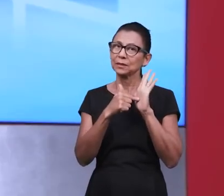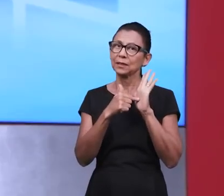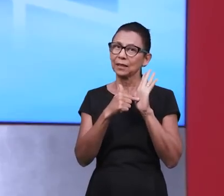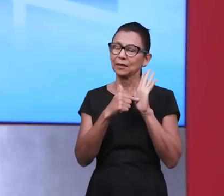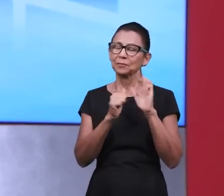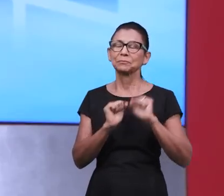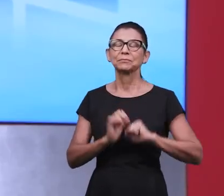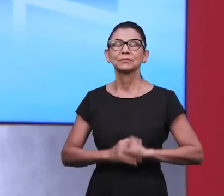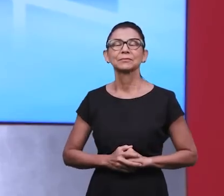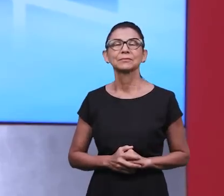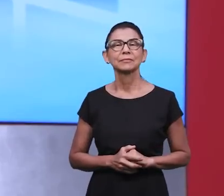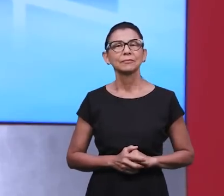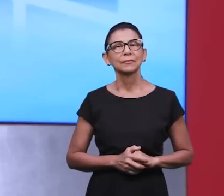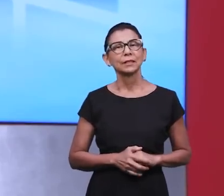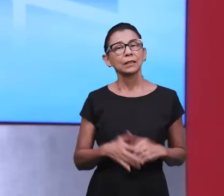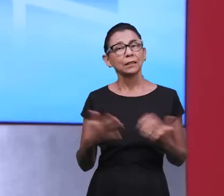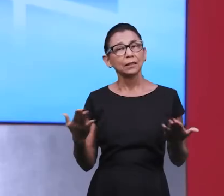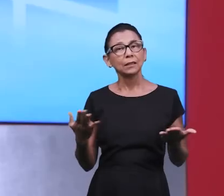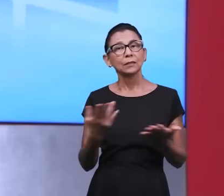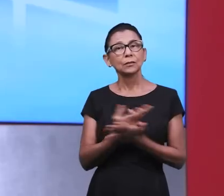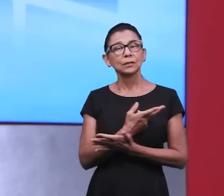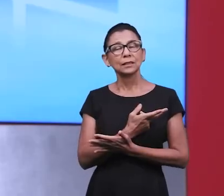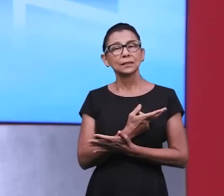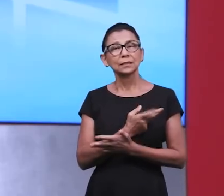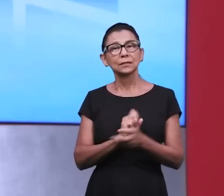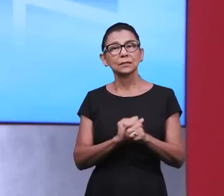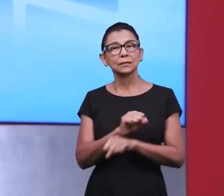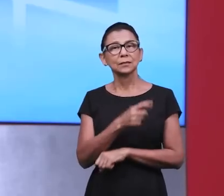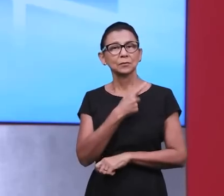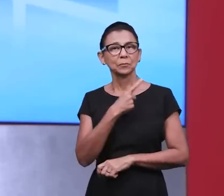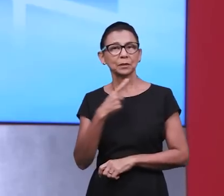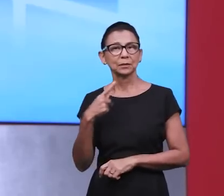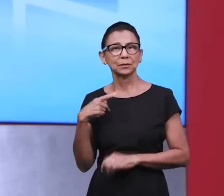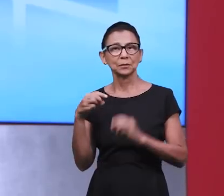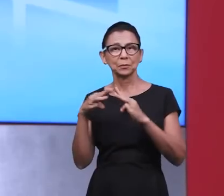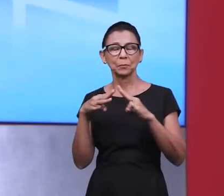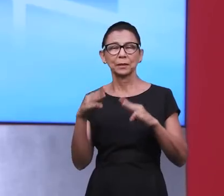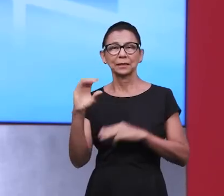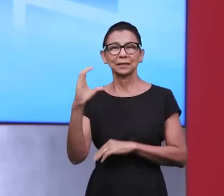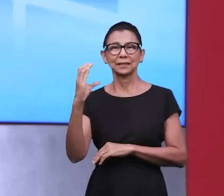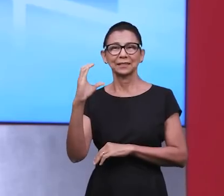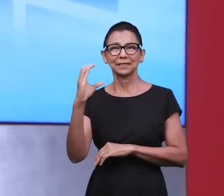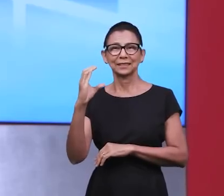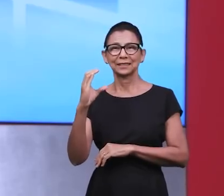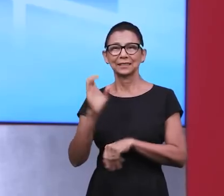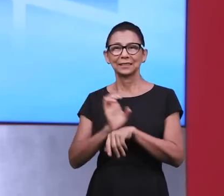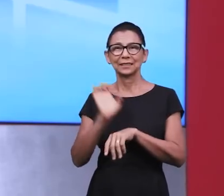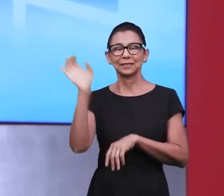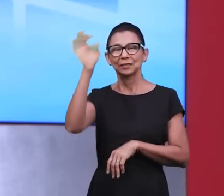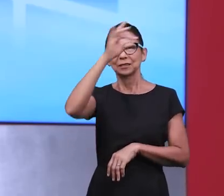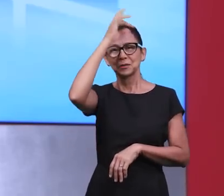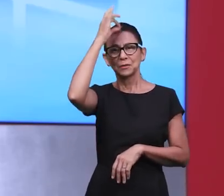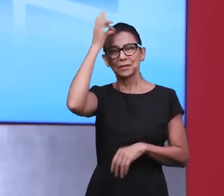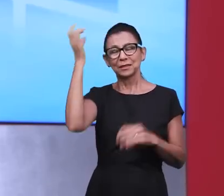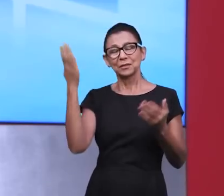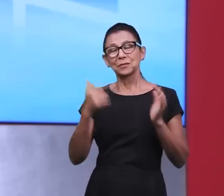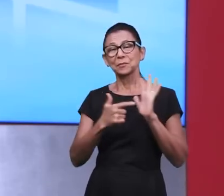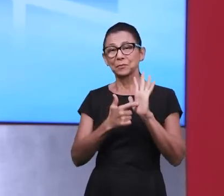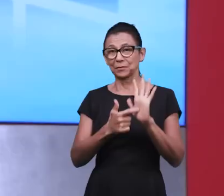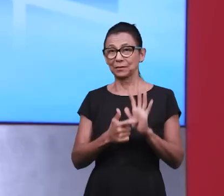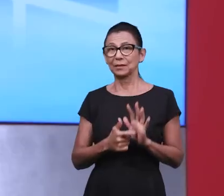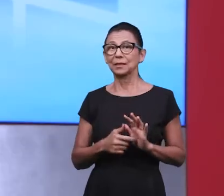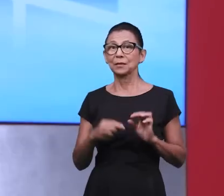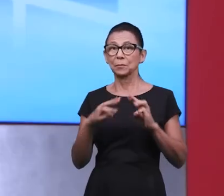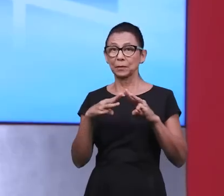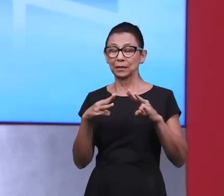nossa edição, é claro, do Seminário de Pastores, que aconteceu no Manaí de Cariacica. Mas hoje nós vamos apresentar aqui o